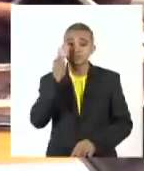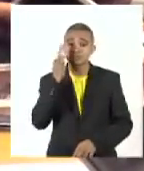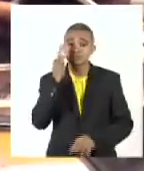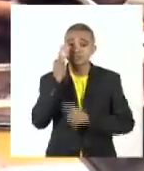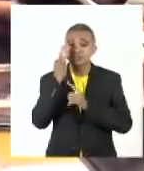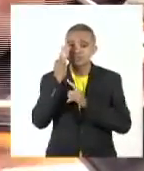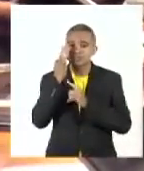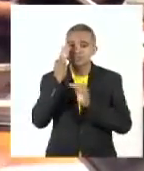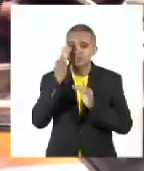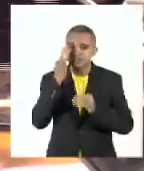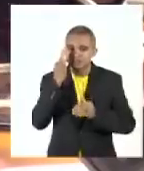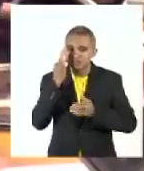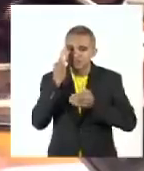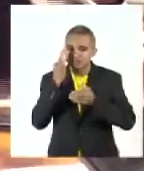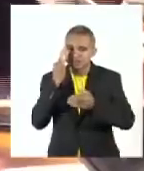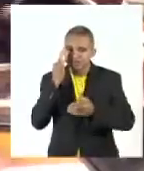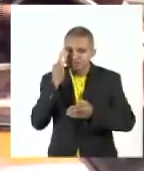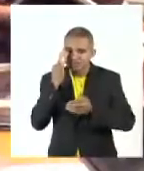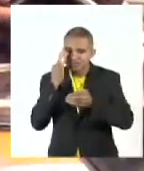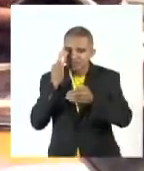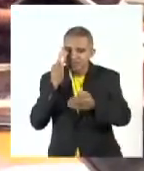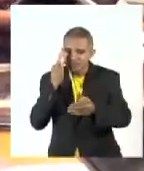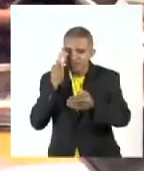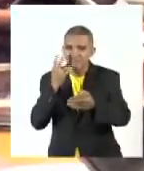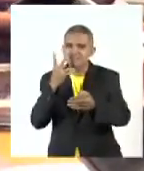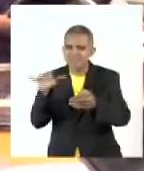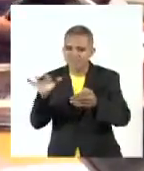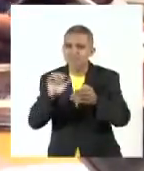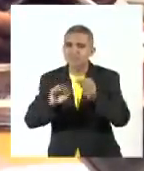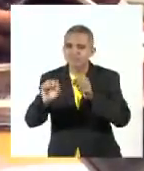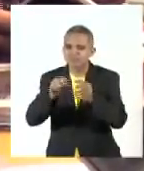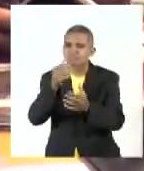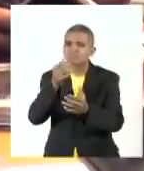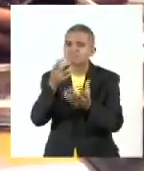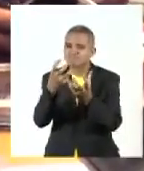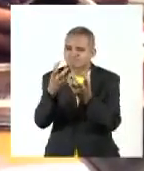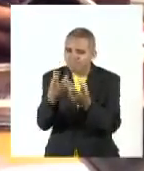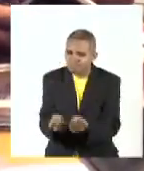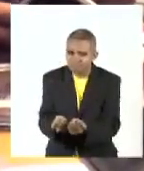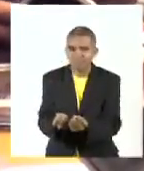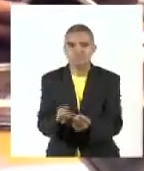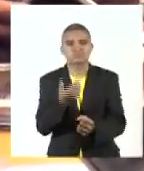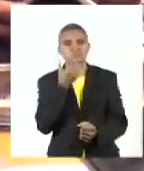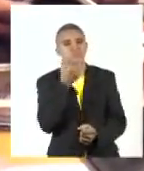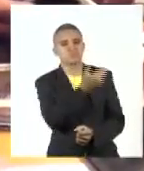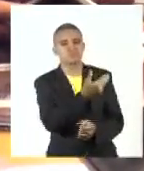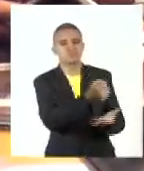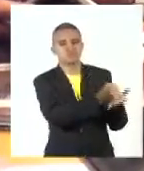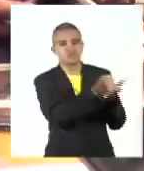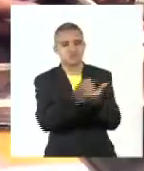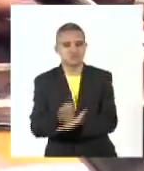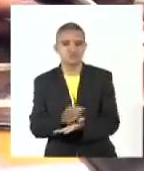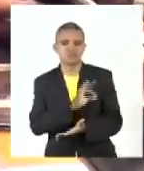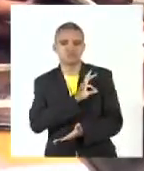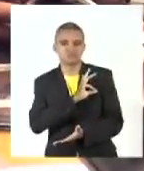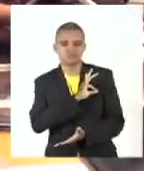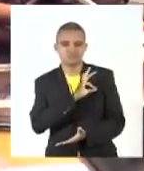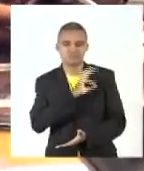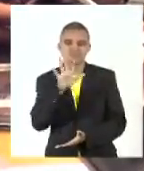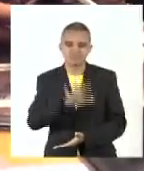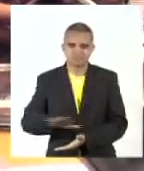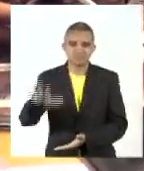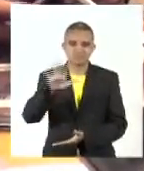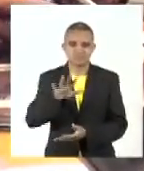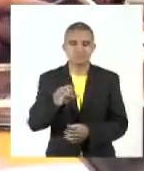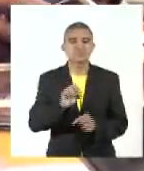cedendo. Ele vai acabar cedendo e vai acabar chamando a Força Nacional para fazer o policiamento ostensivo na